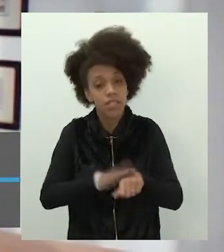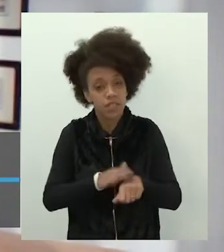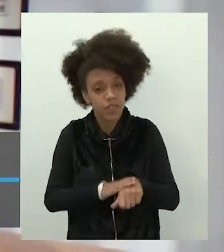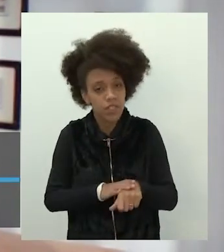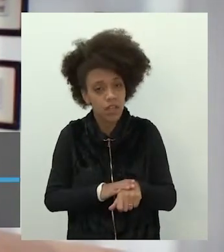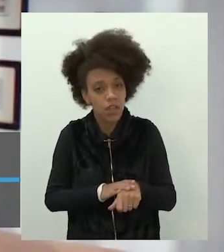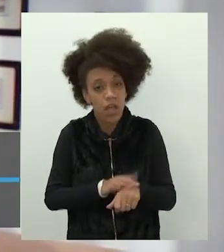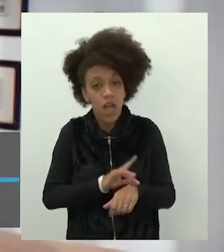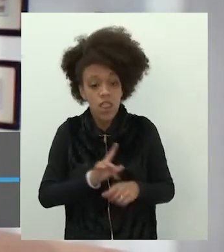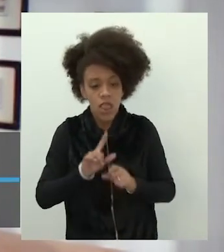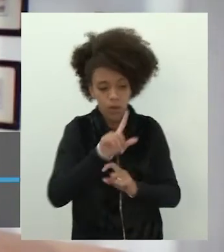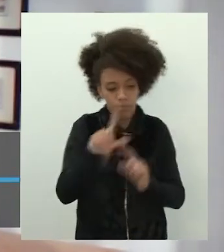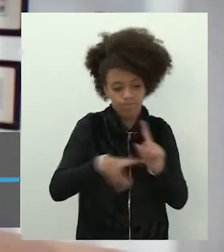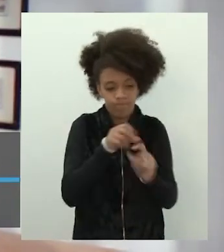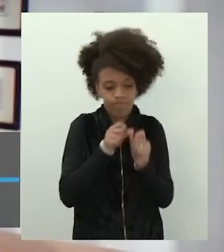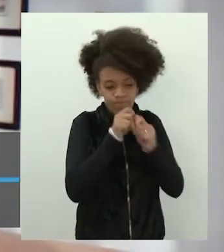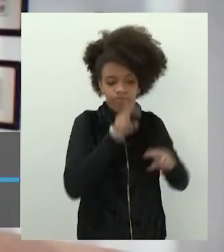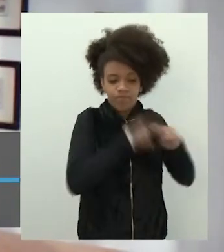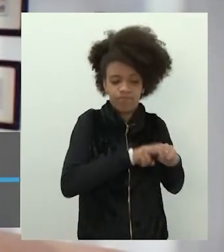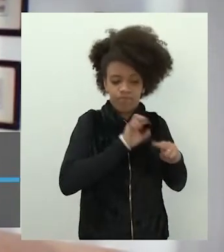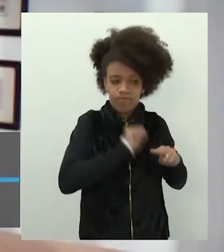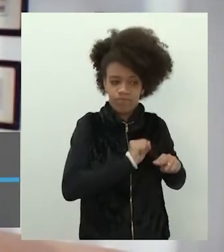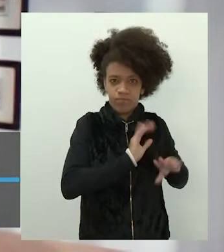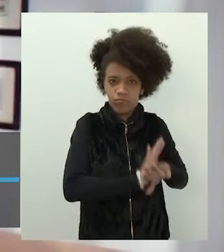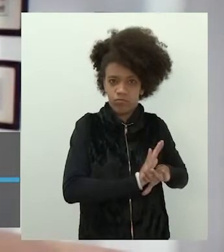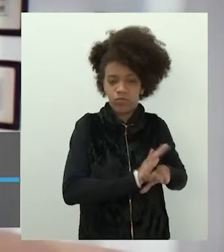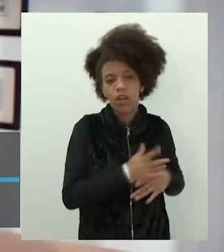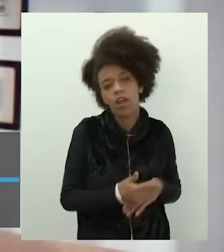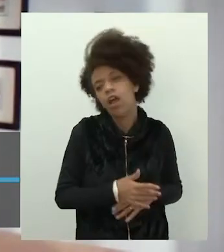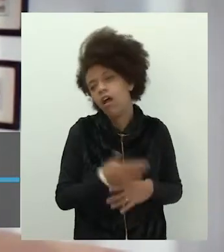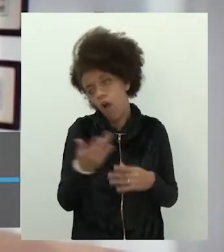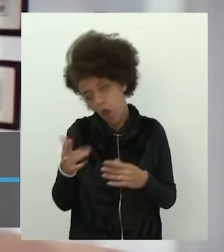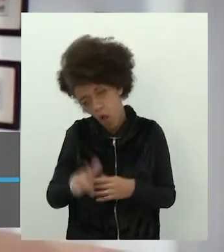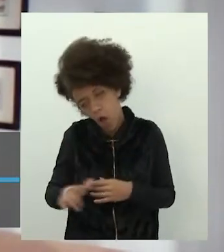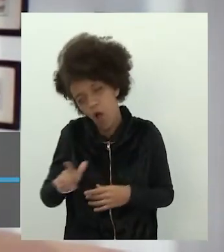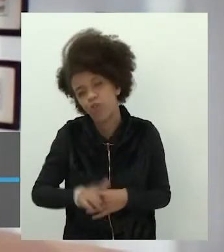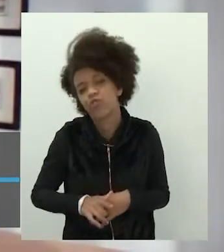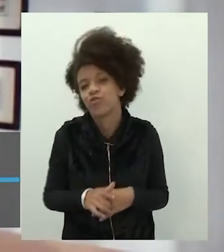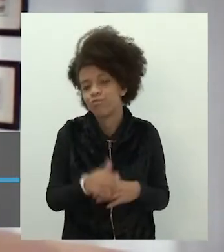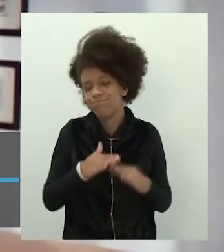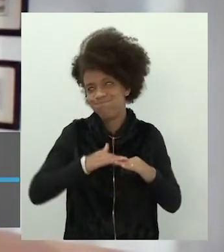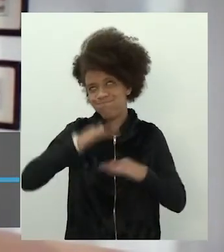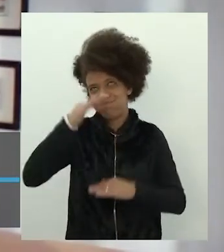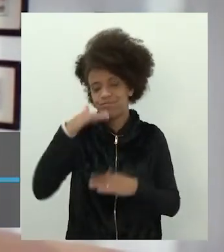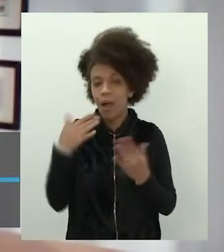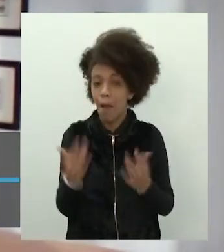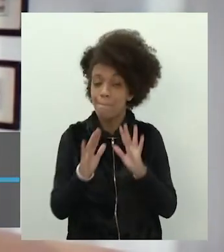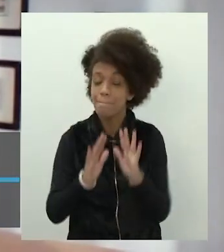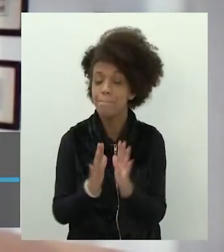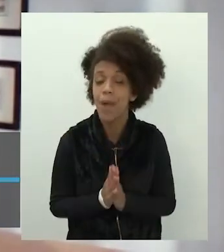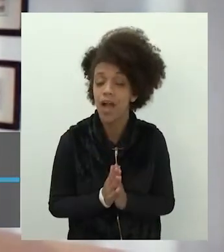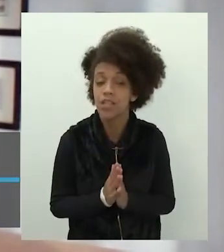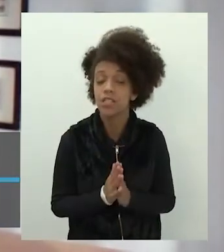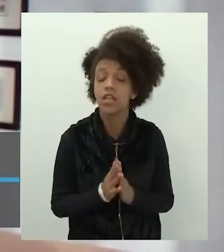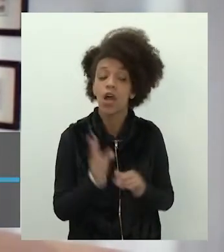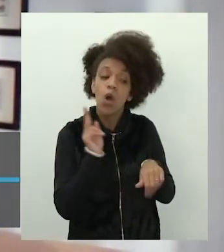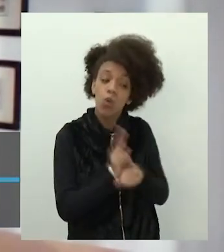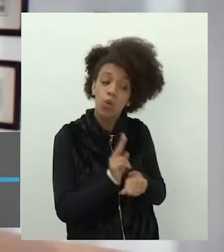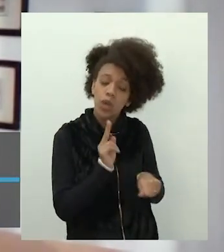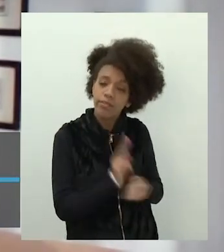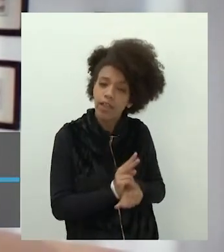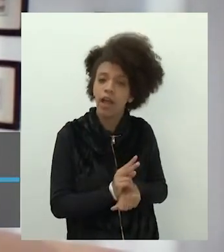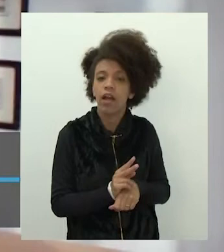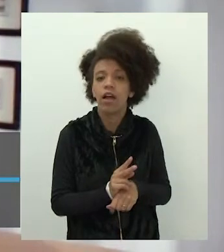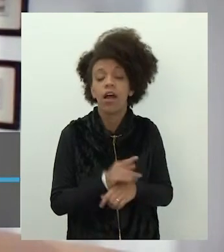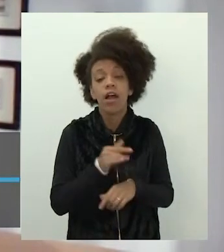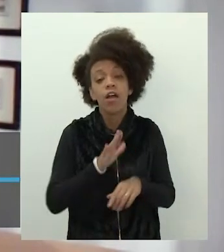é amarrar a mamãe na cadeira, estou exagerando, claro, mas sim providenciar que